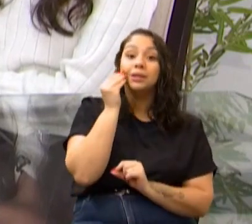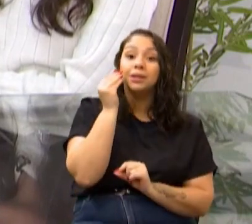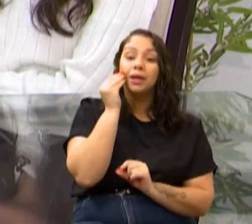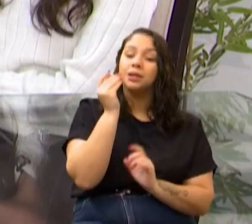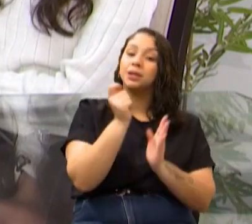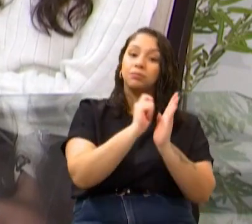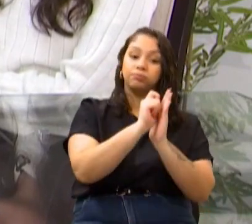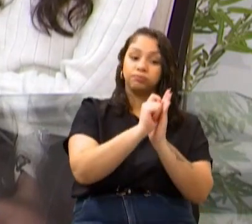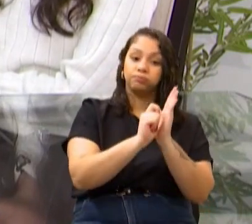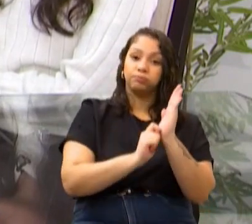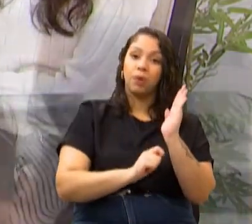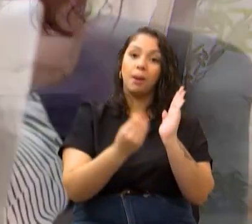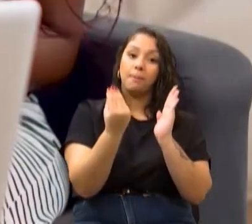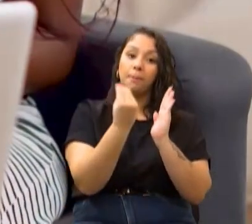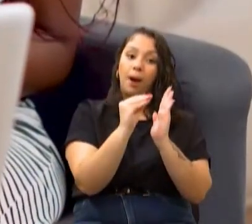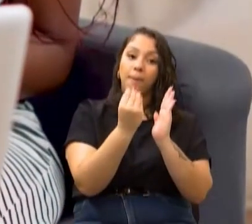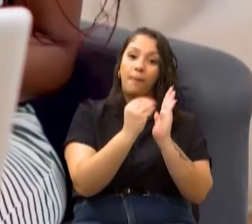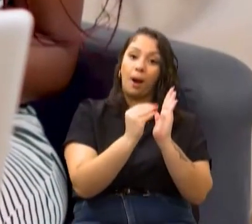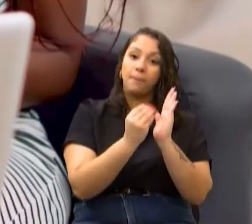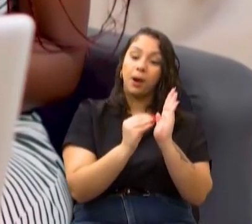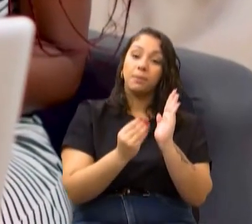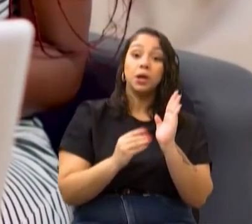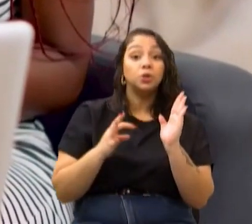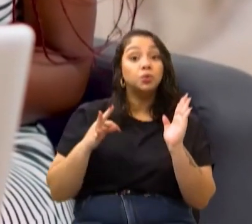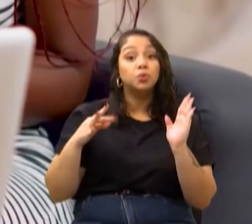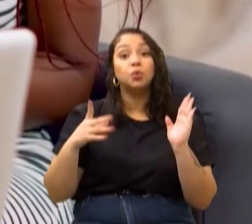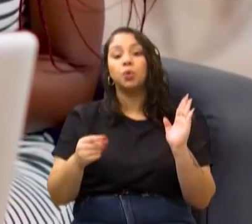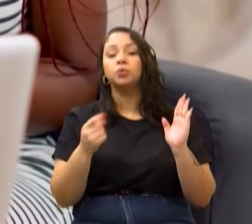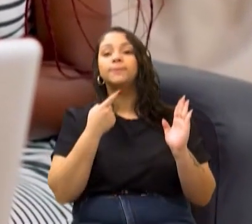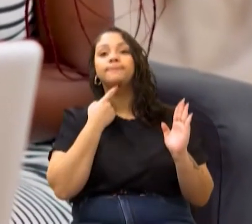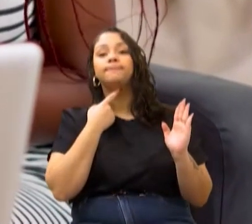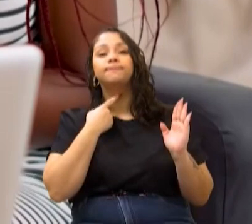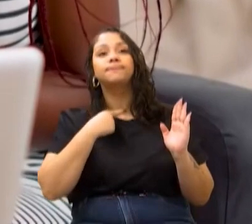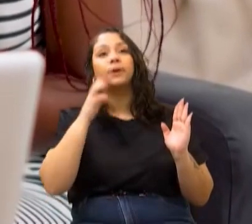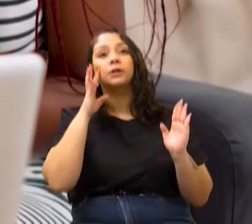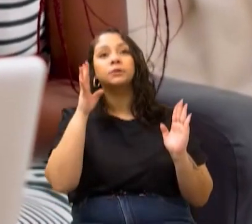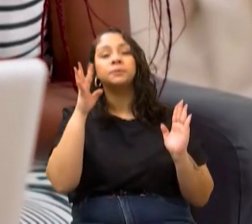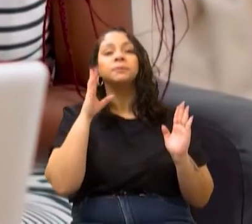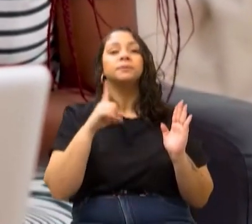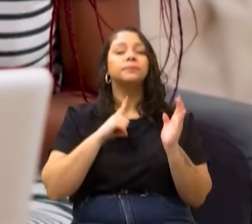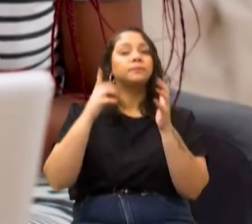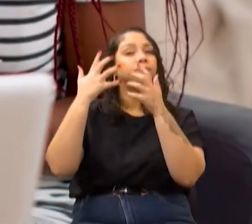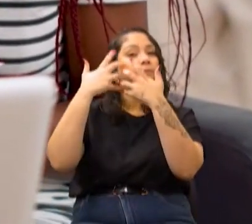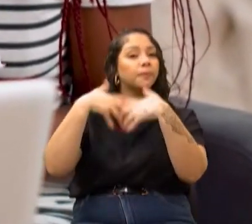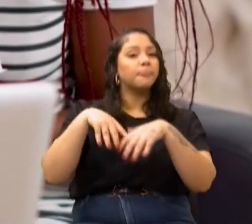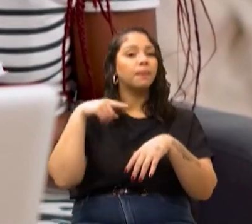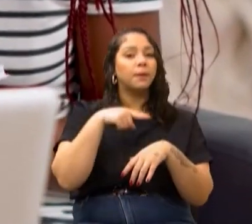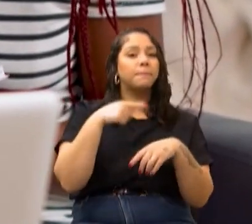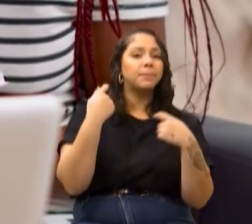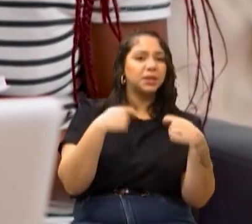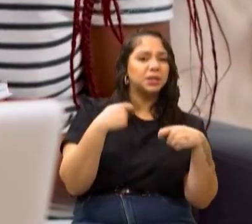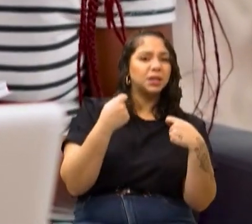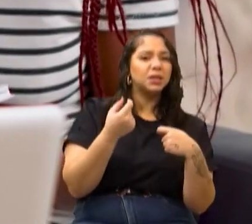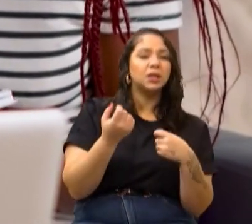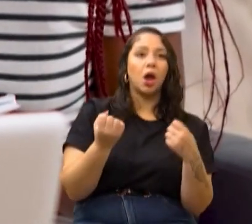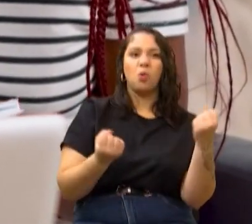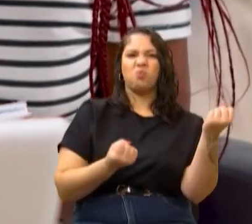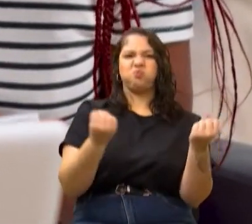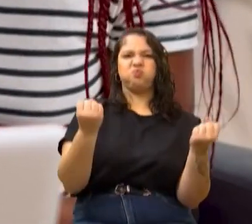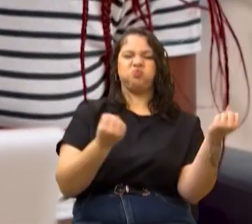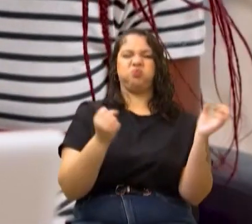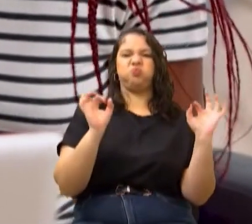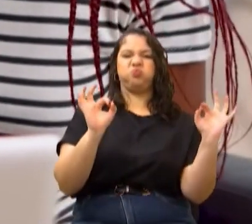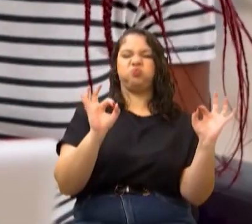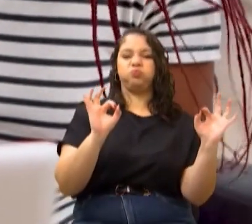é: tenta escrever, tenta colocar no papel quais são todos os seus desejos e para refletir, você precisa